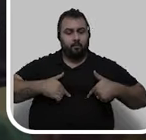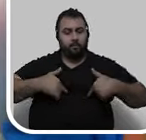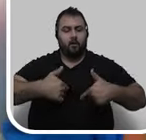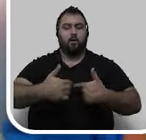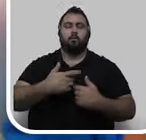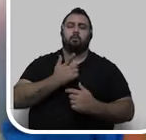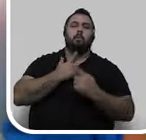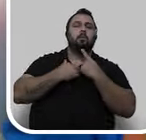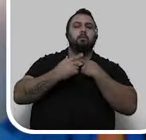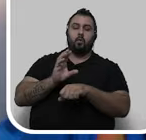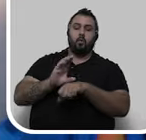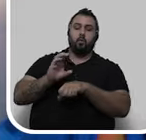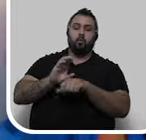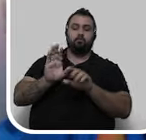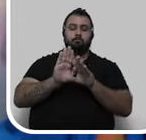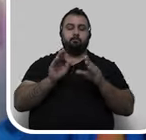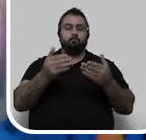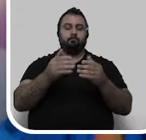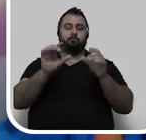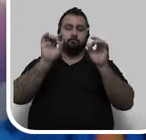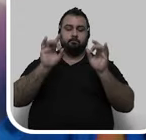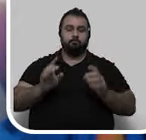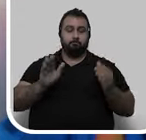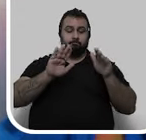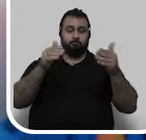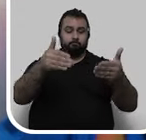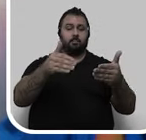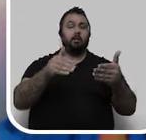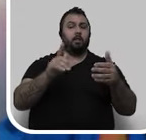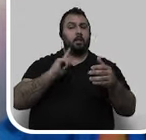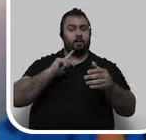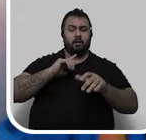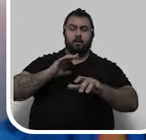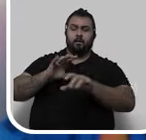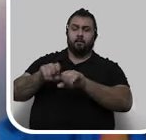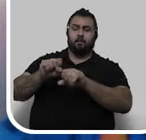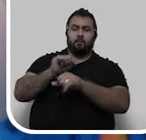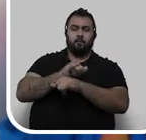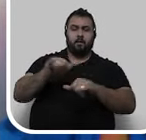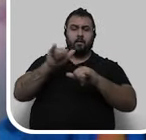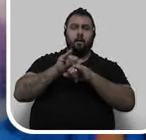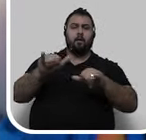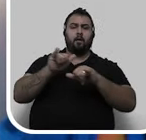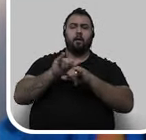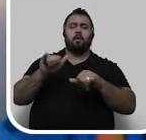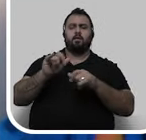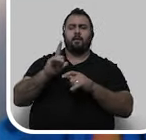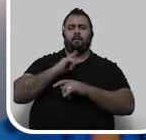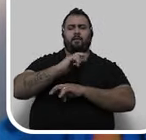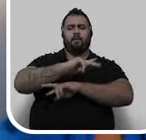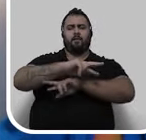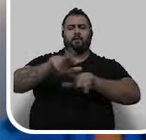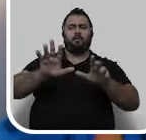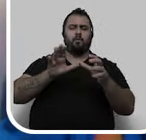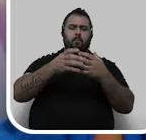porque oportunidade não falta. Hoje em dia tem muita informação e tem muita comunidade, assim como a ONCE, tem outras